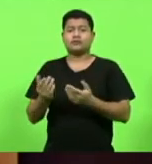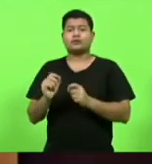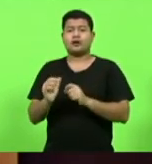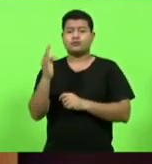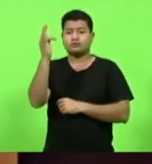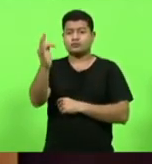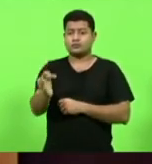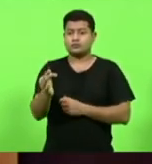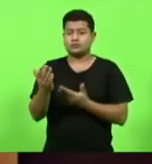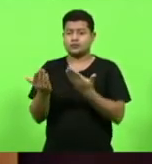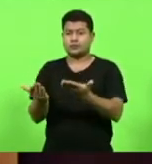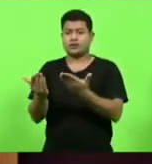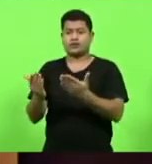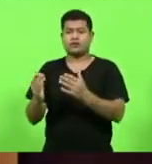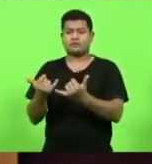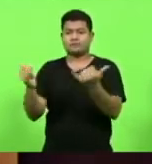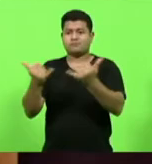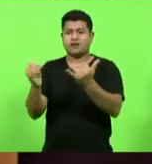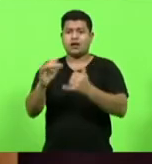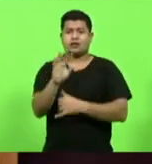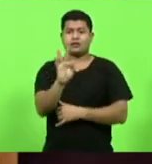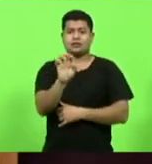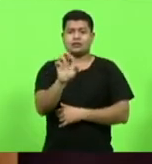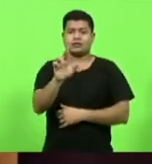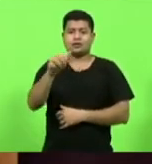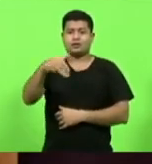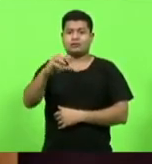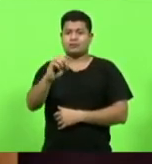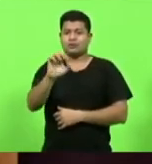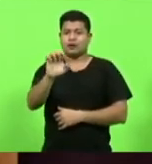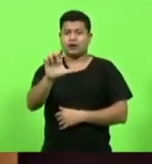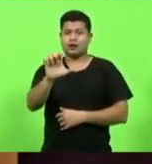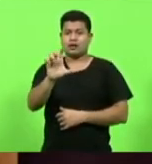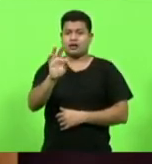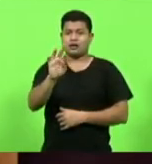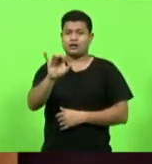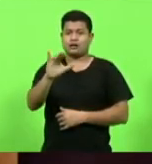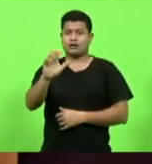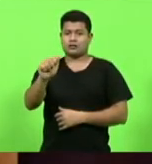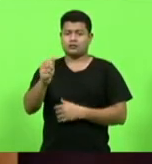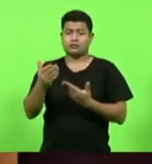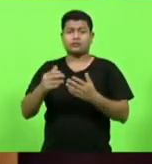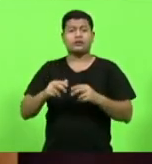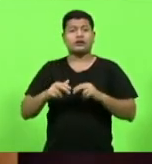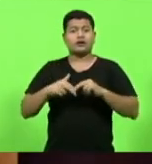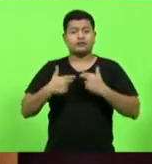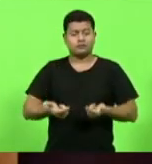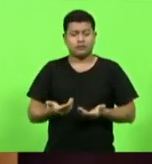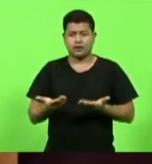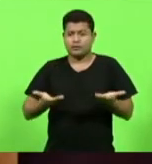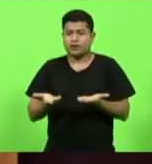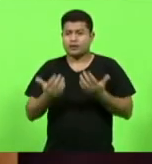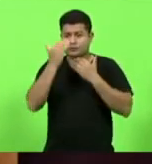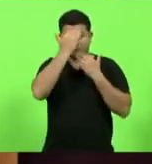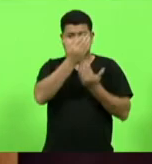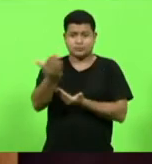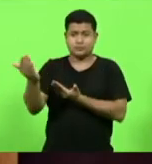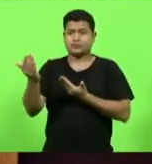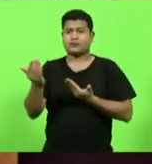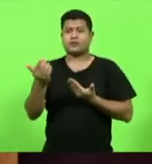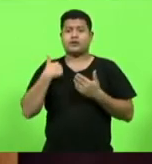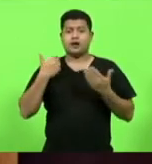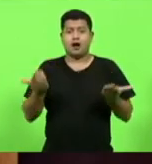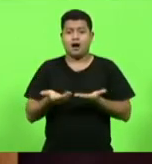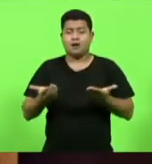Jorge Lacerda e para todo o setor. Por fim, agradecendo a atenção e a gentileza de todos que